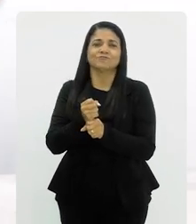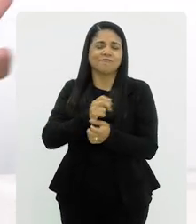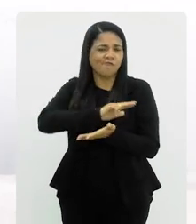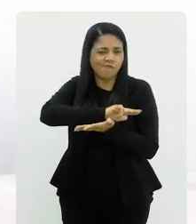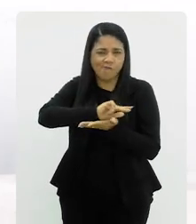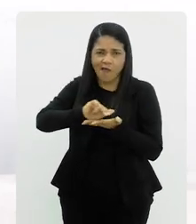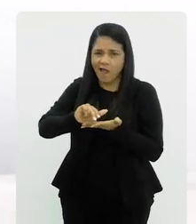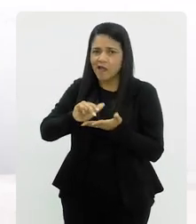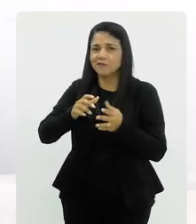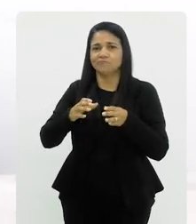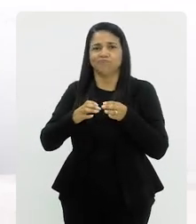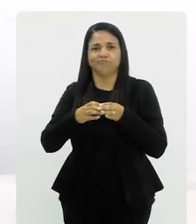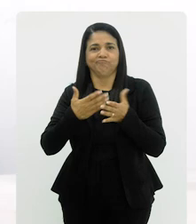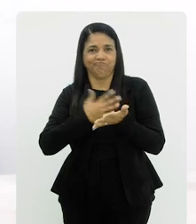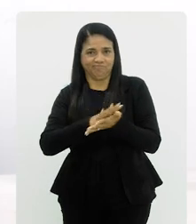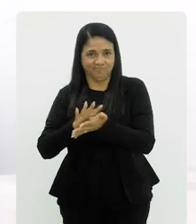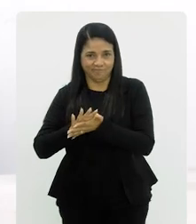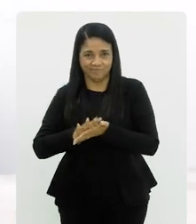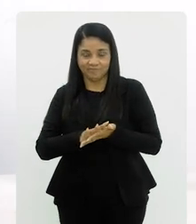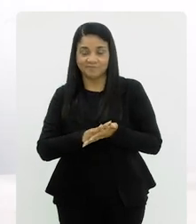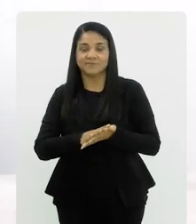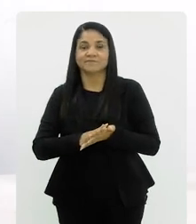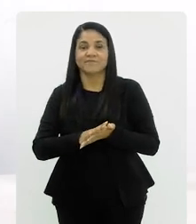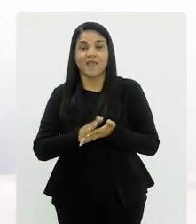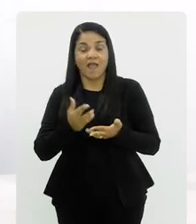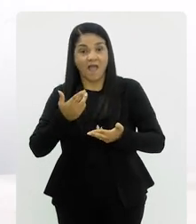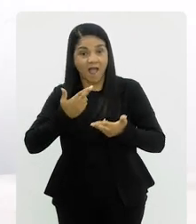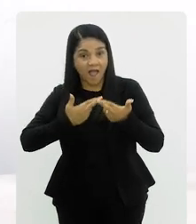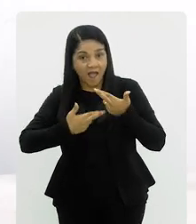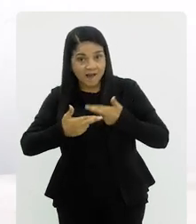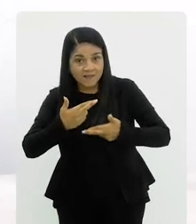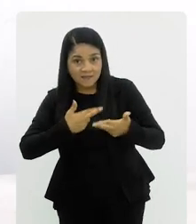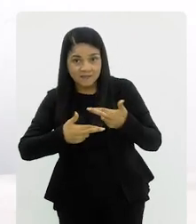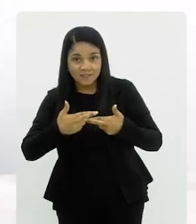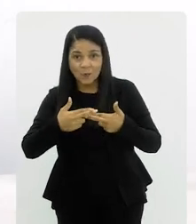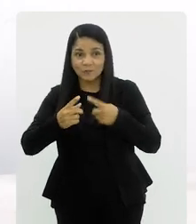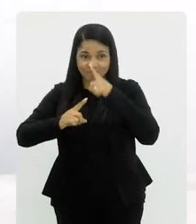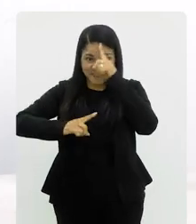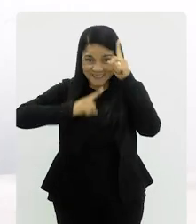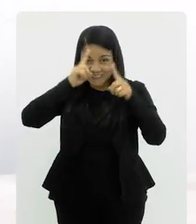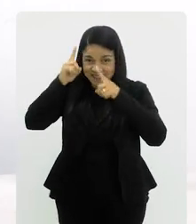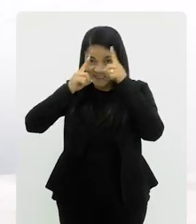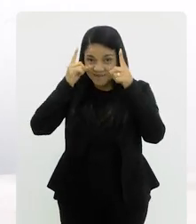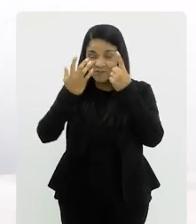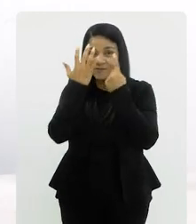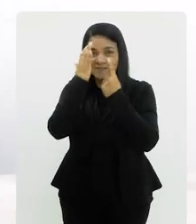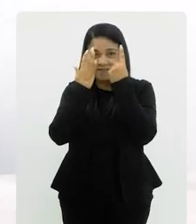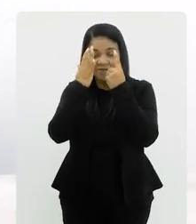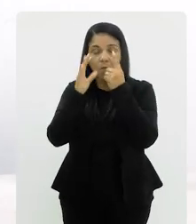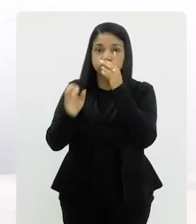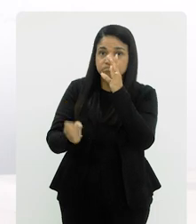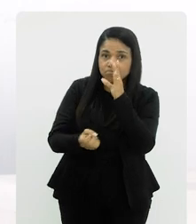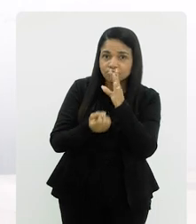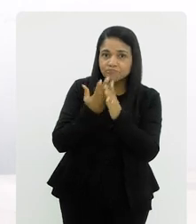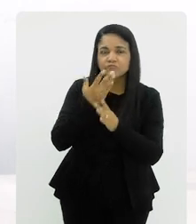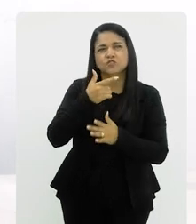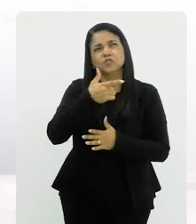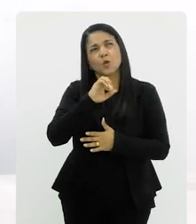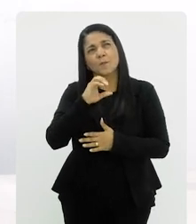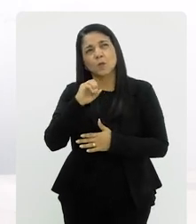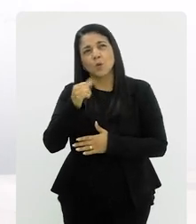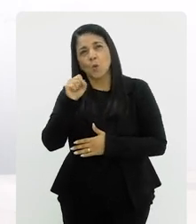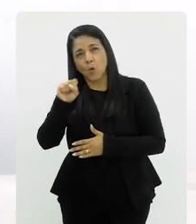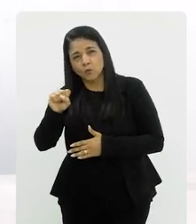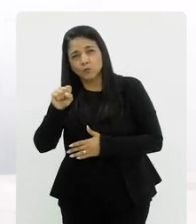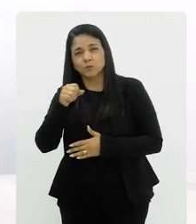passei por várias outras baterias. Olha. Mas a relação com a parte criativa do carnaval só foi surgir mesmo lá para